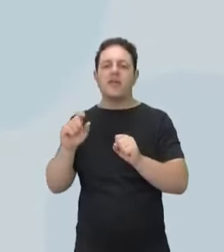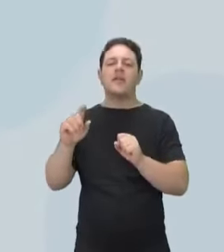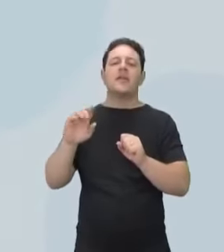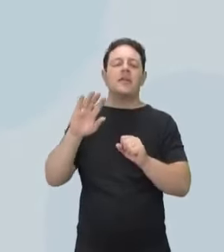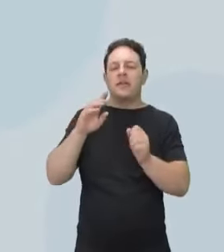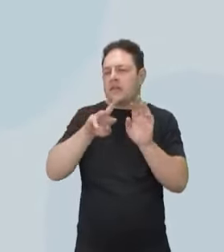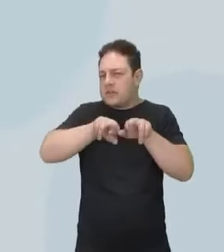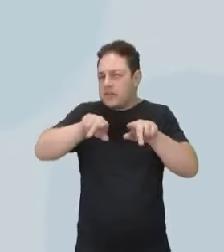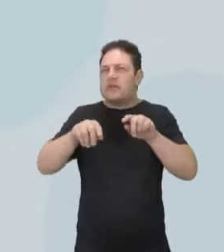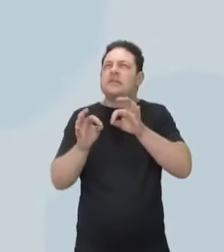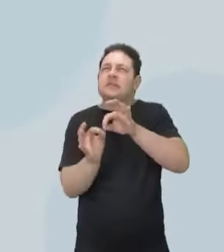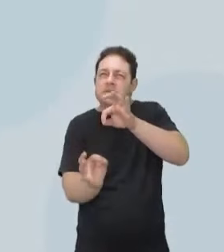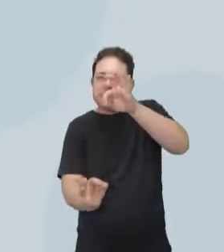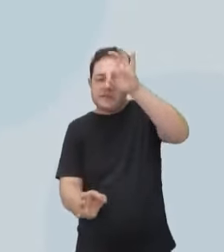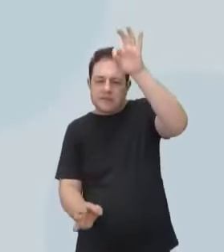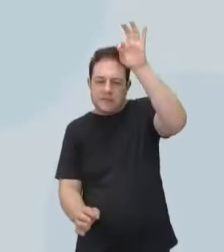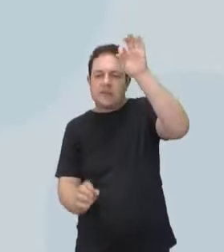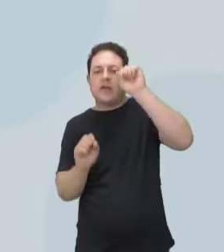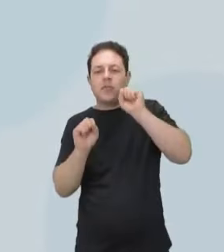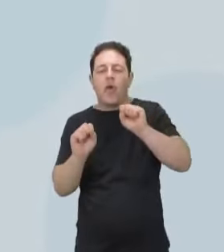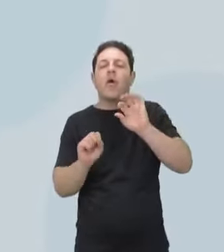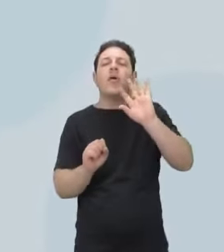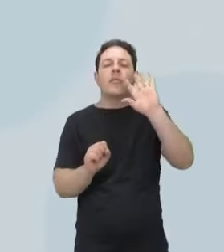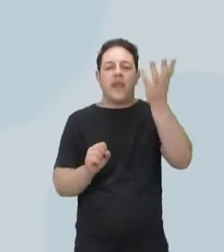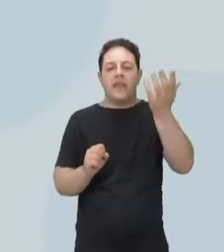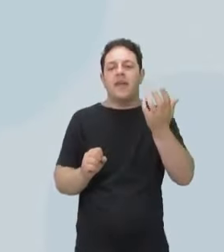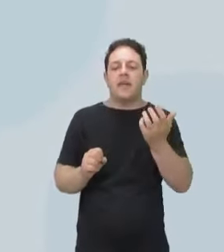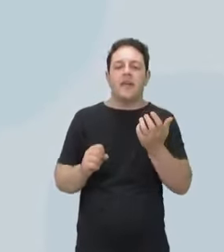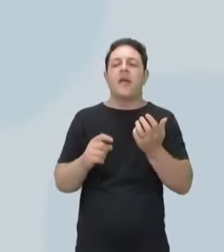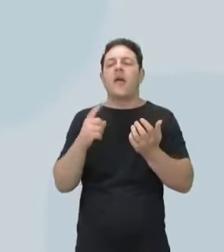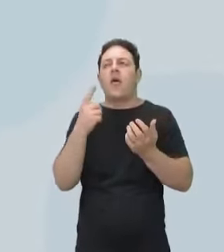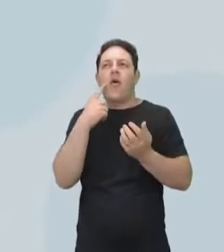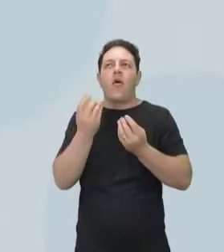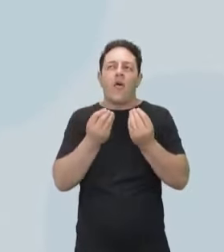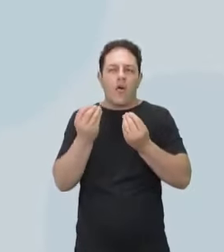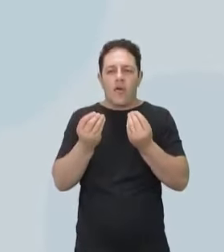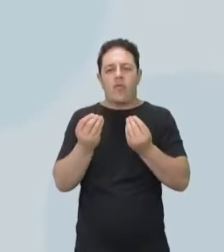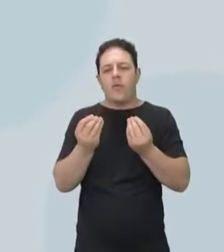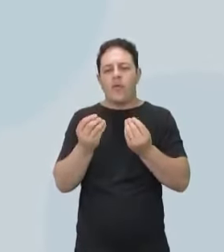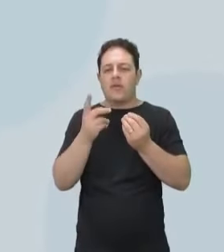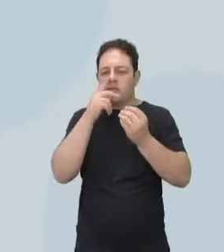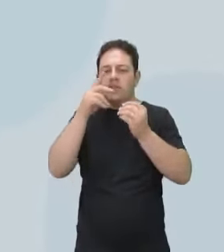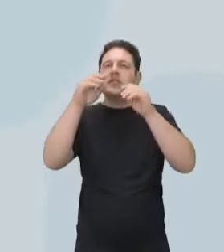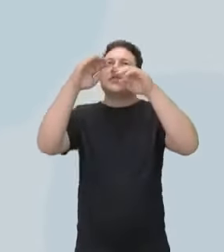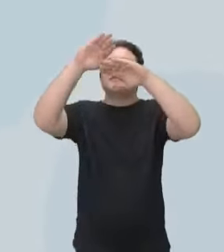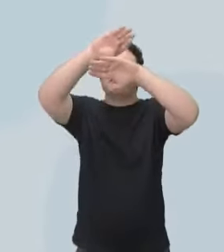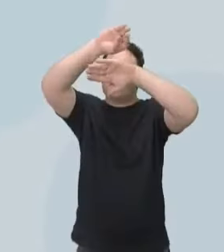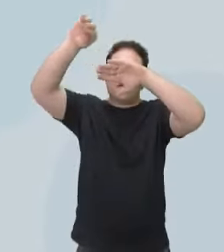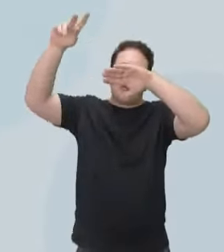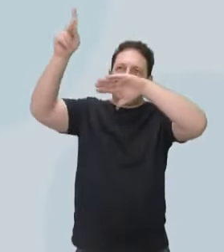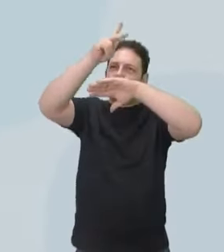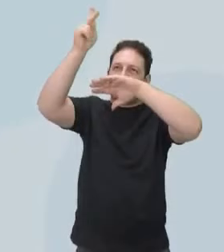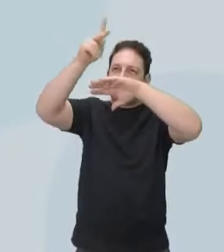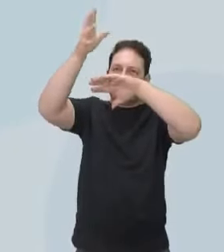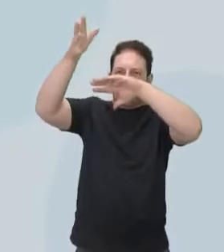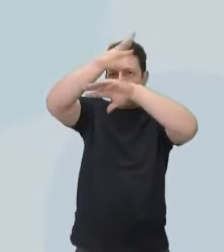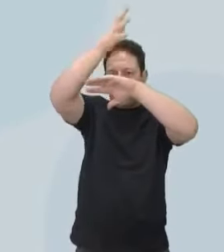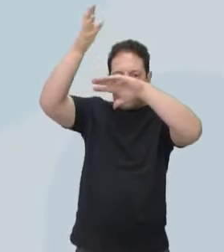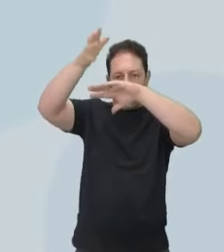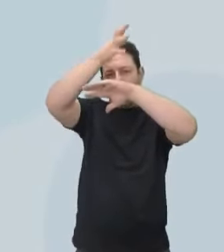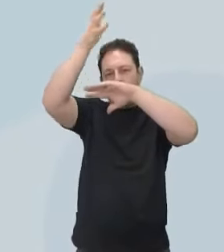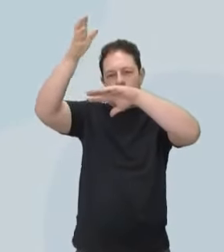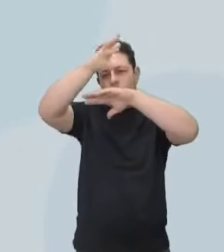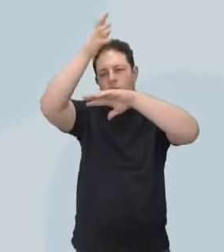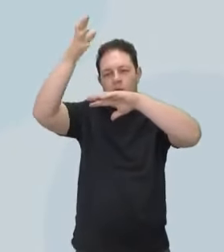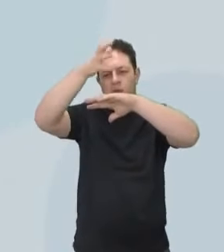metros de altura, né, ele cria... ele começa a ser raspado em cima pelos ventos de